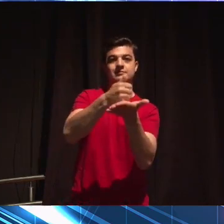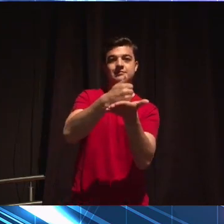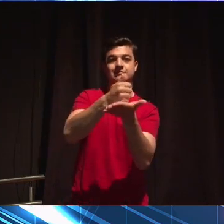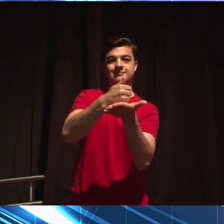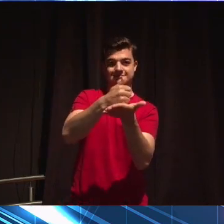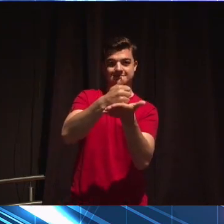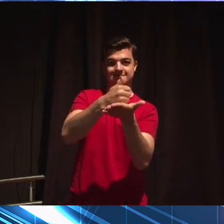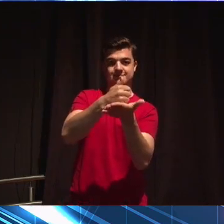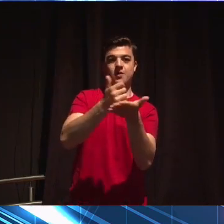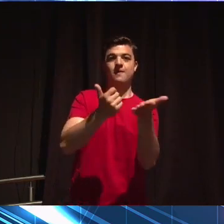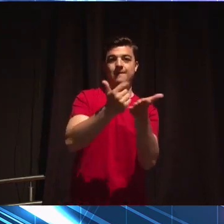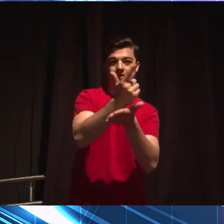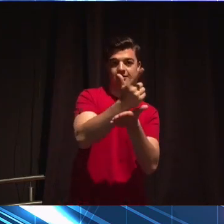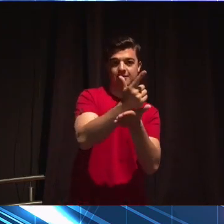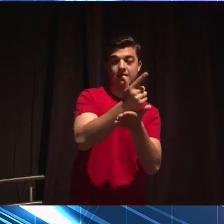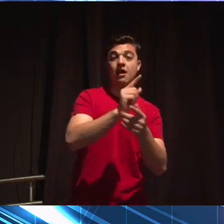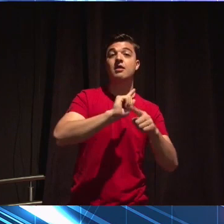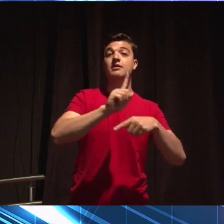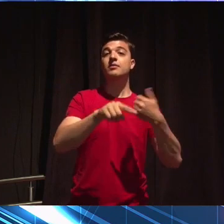mesmo remédio que ela está tomando.